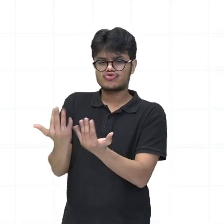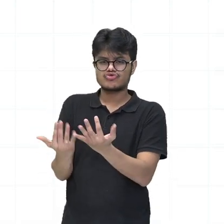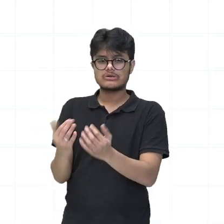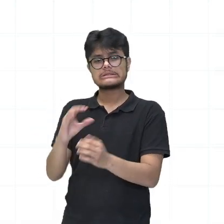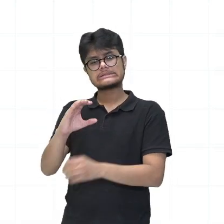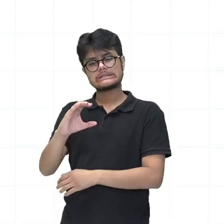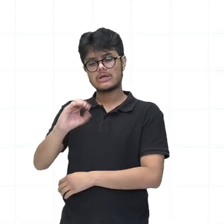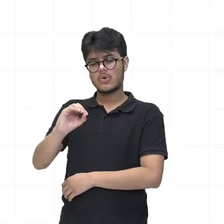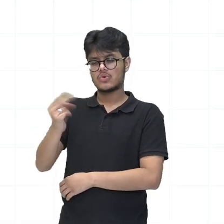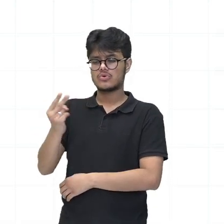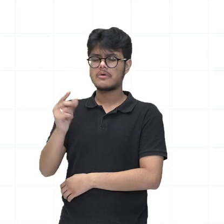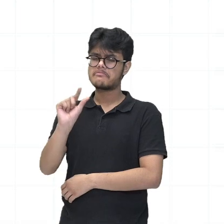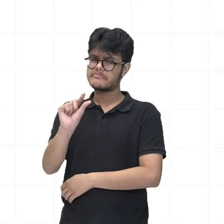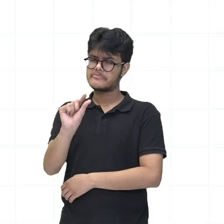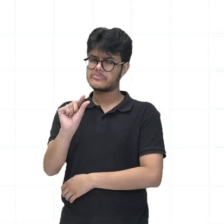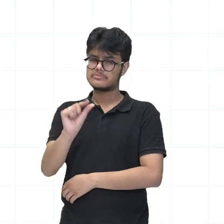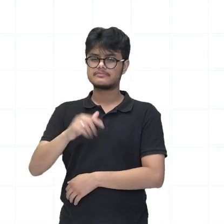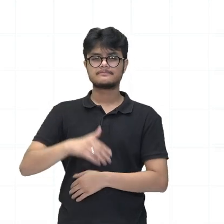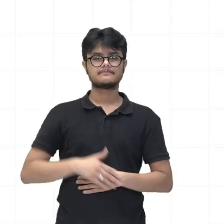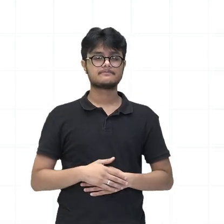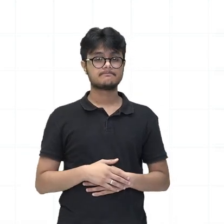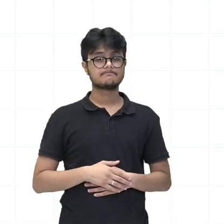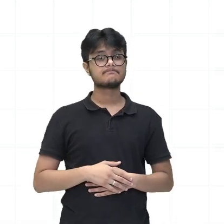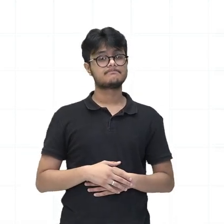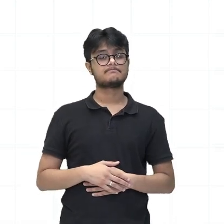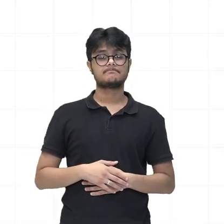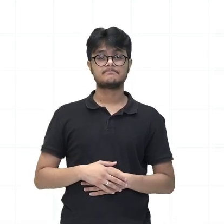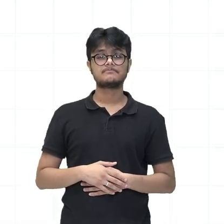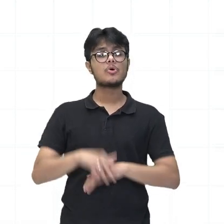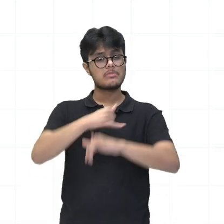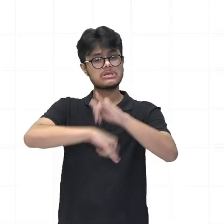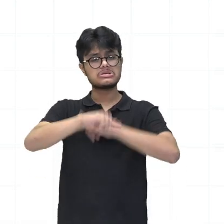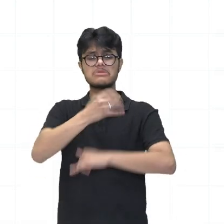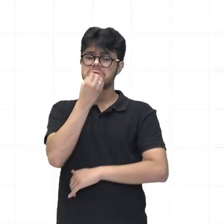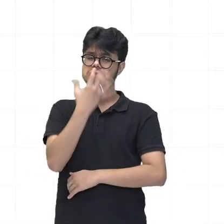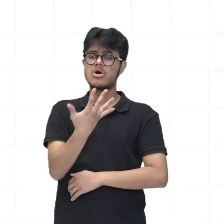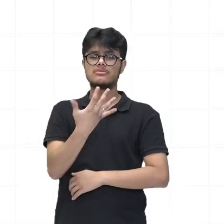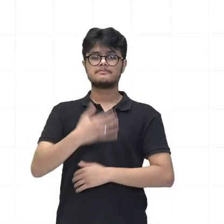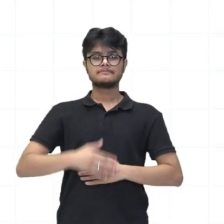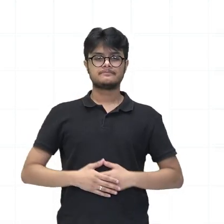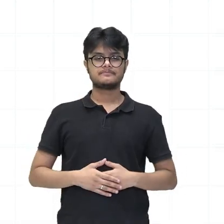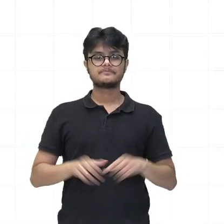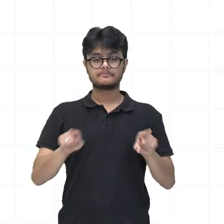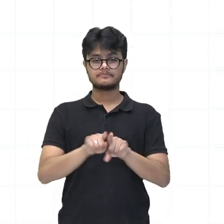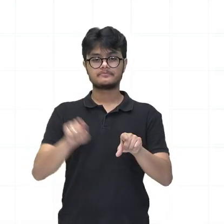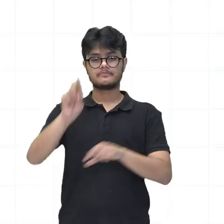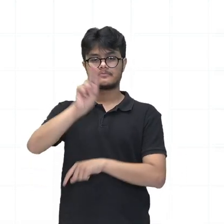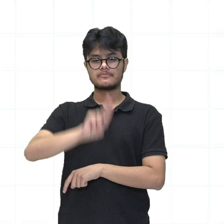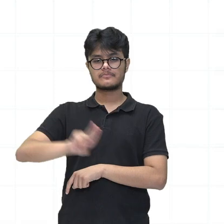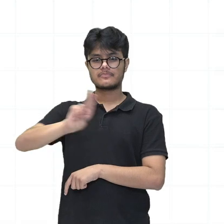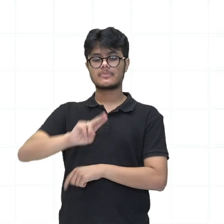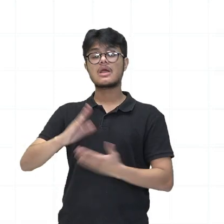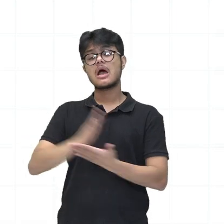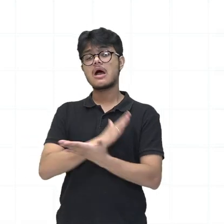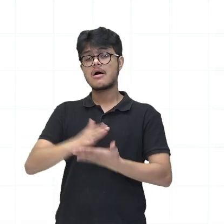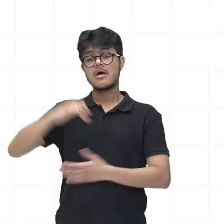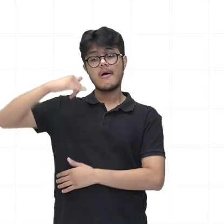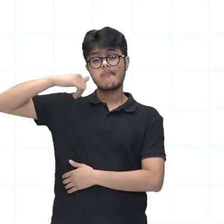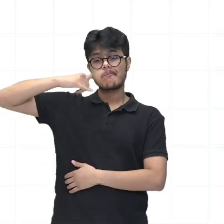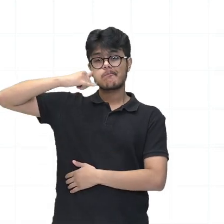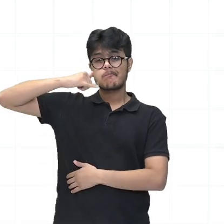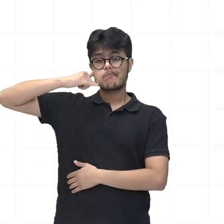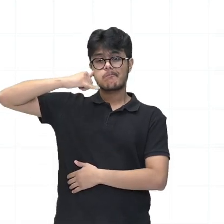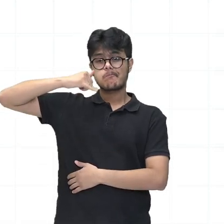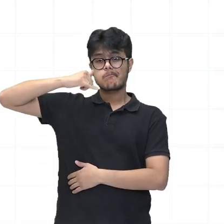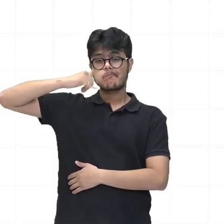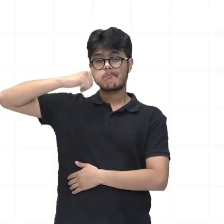vocês, ele é um combustível mais limpo, né? E ele também é utilizado para a geração de